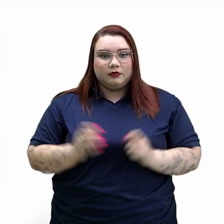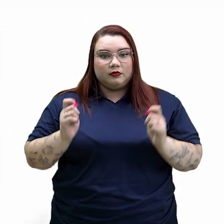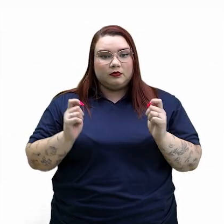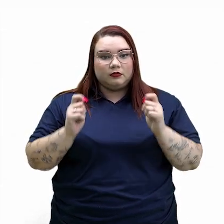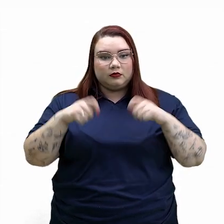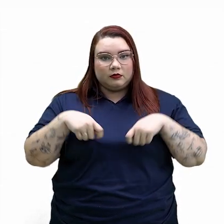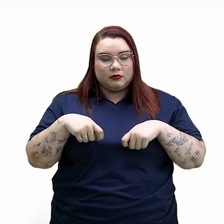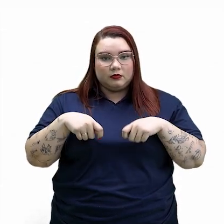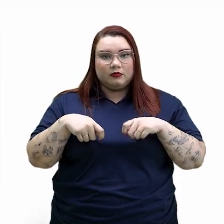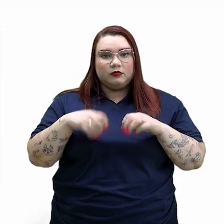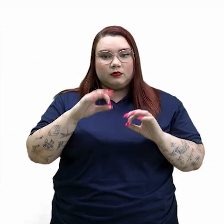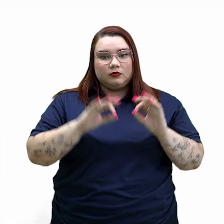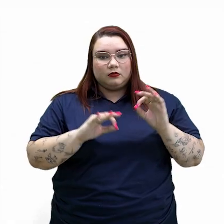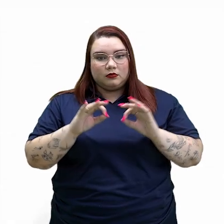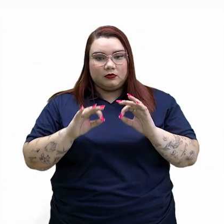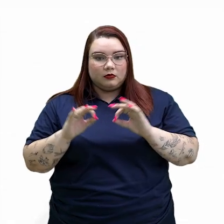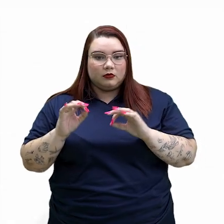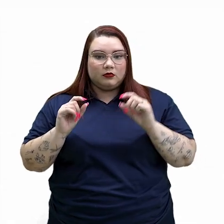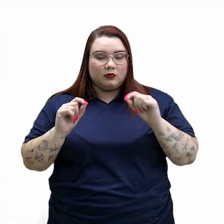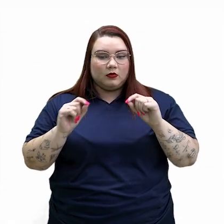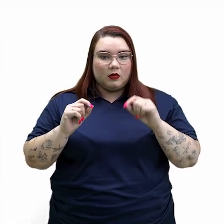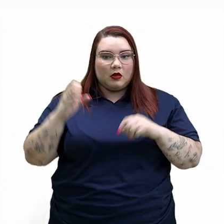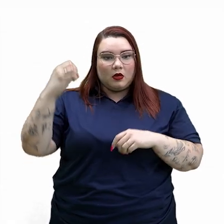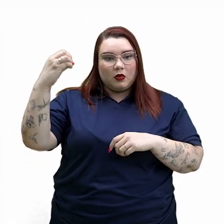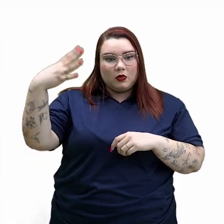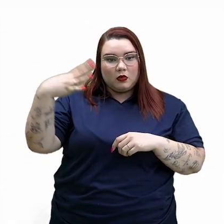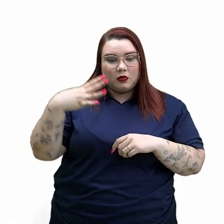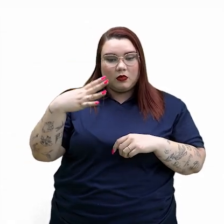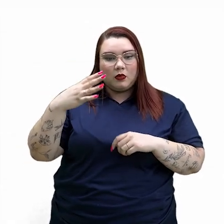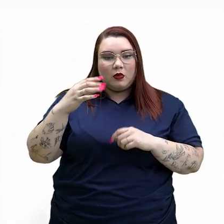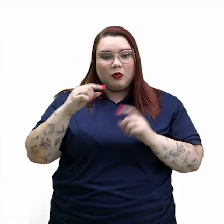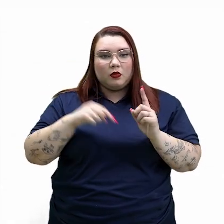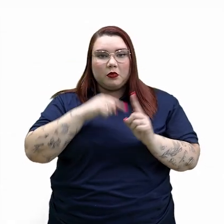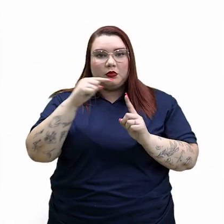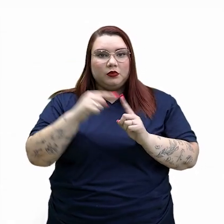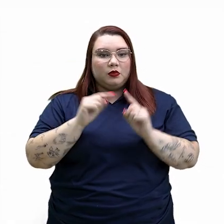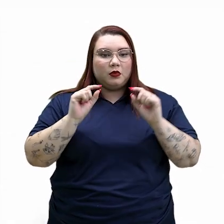dispositivos capazes de processar a luz de